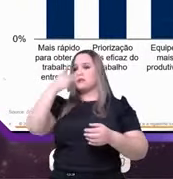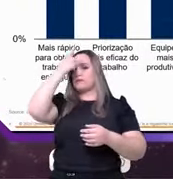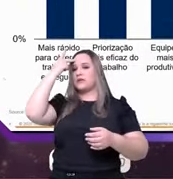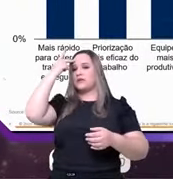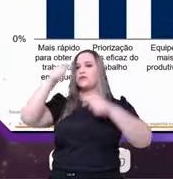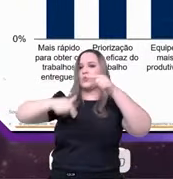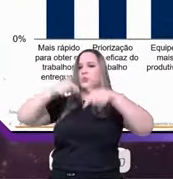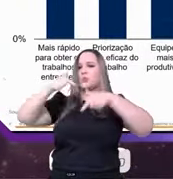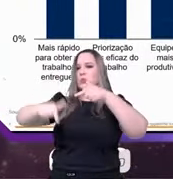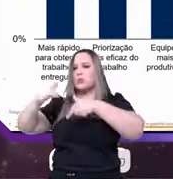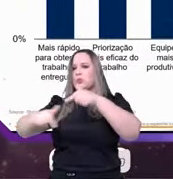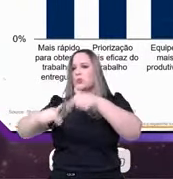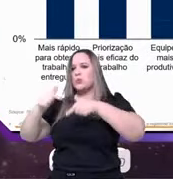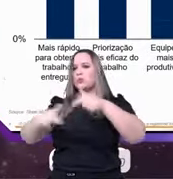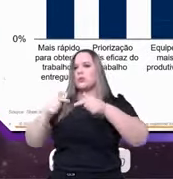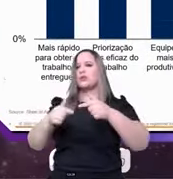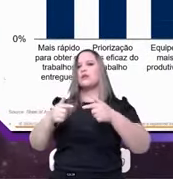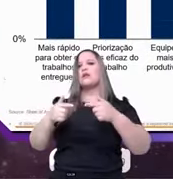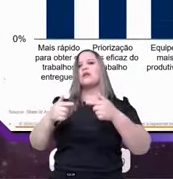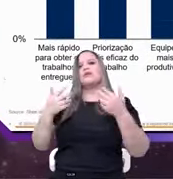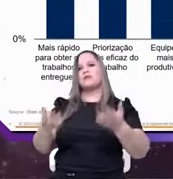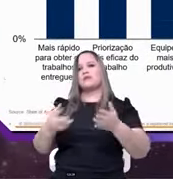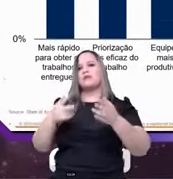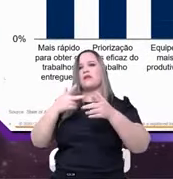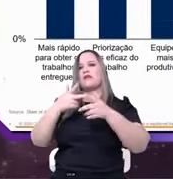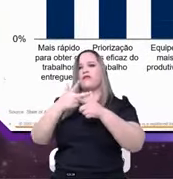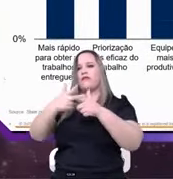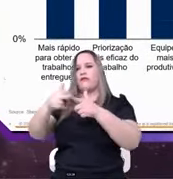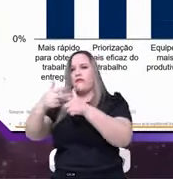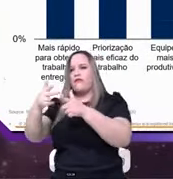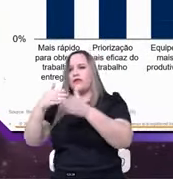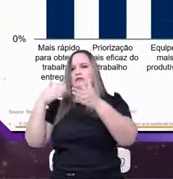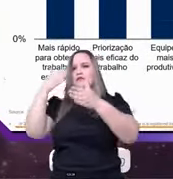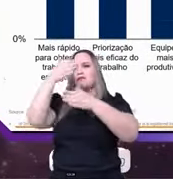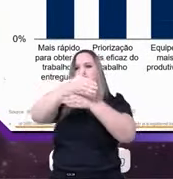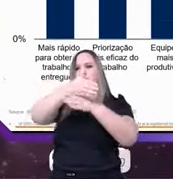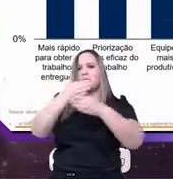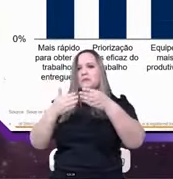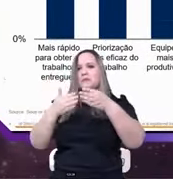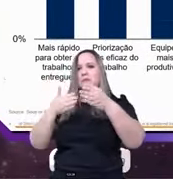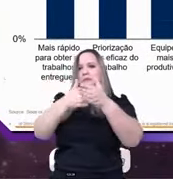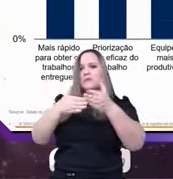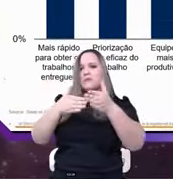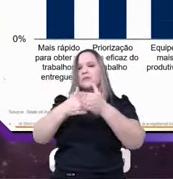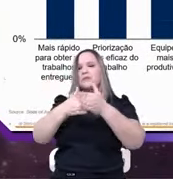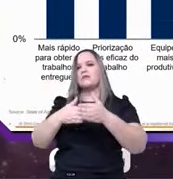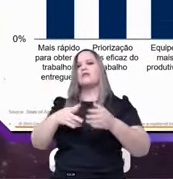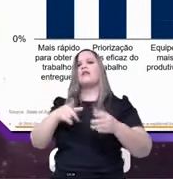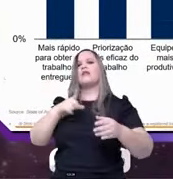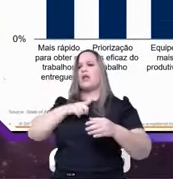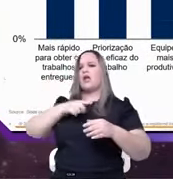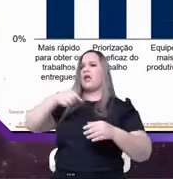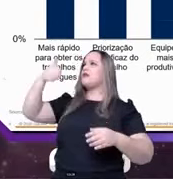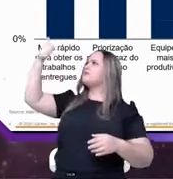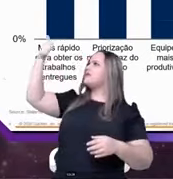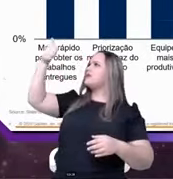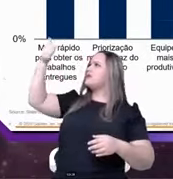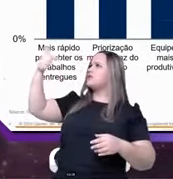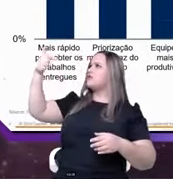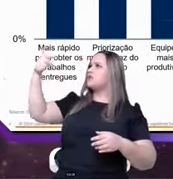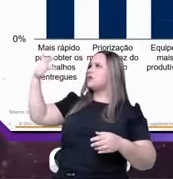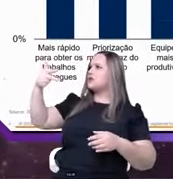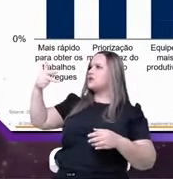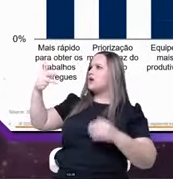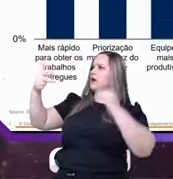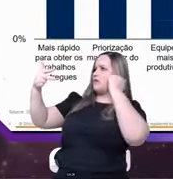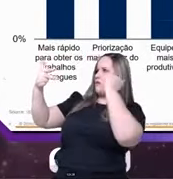trabalhando, quebrar um pouco dos silos. E silos não significa que não vai existir uma hierarquia. Sim, vai existir uma hierarquia, mas vai existir um ponto